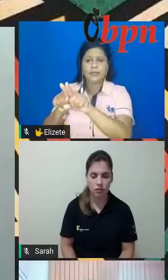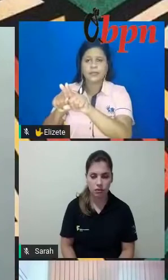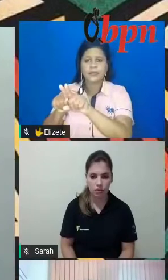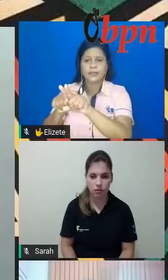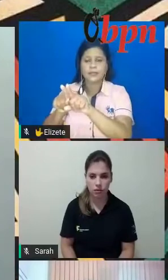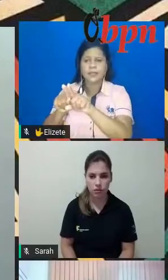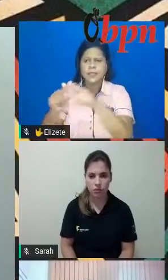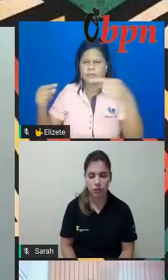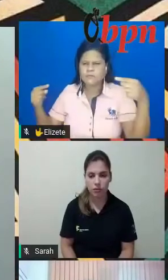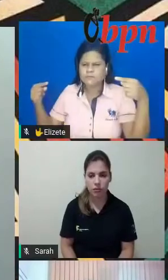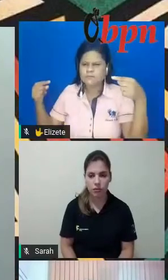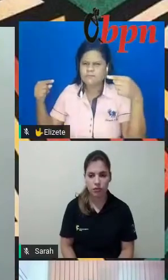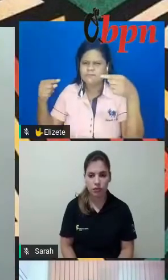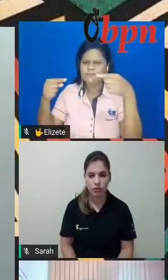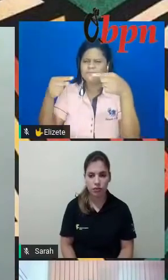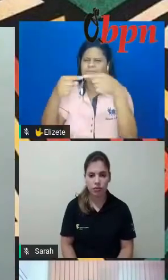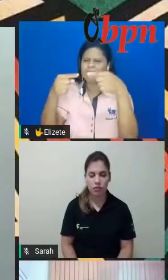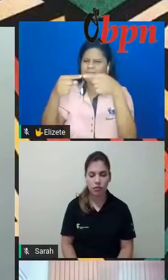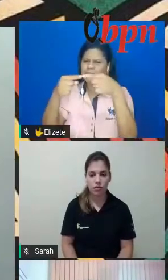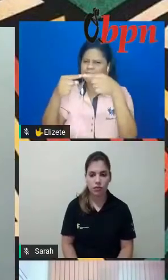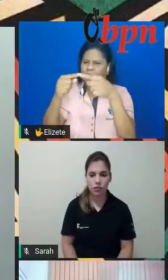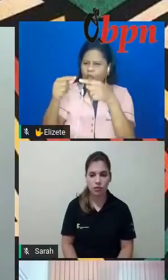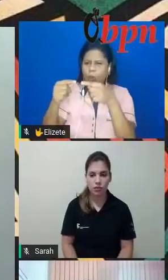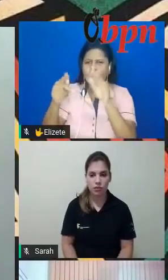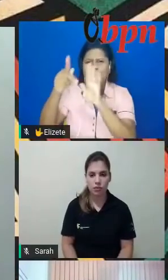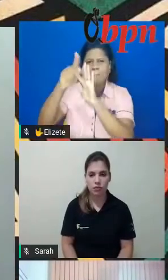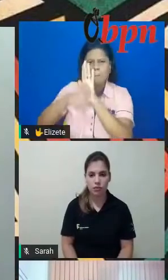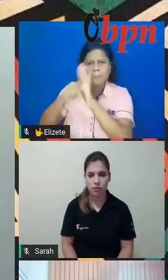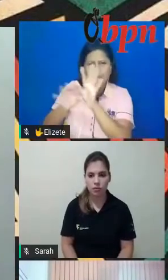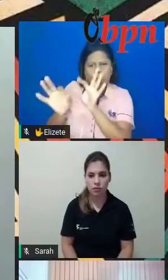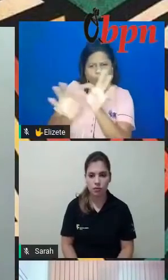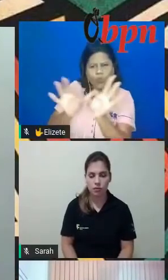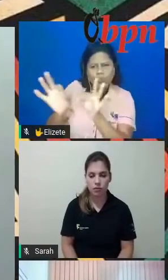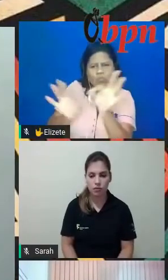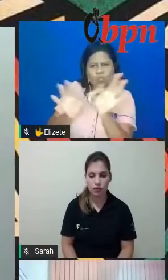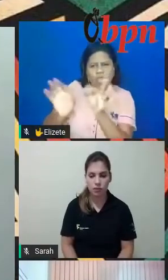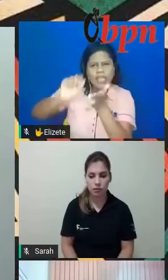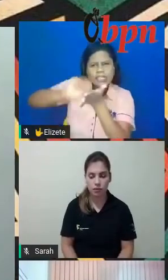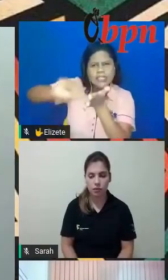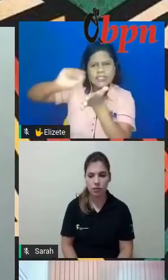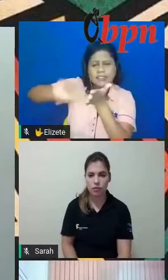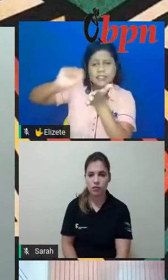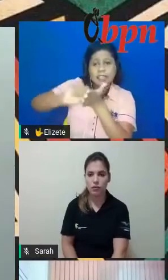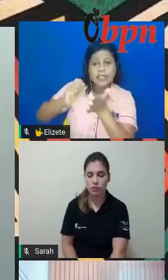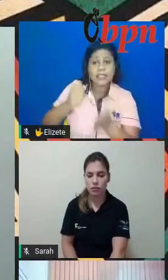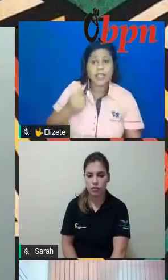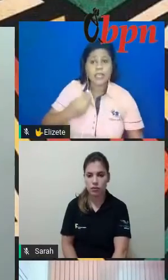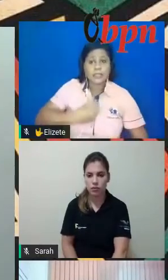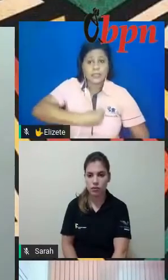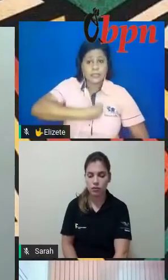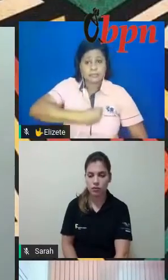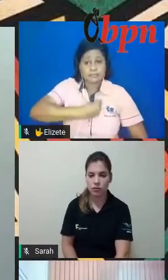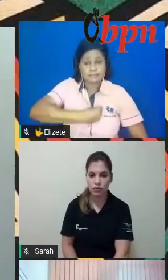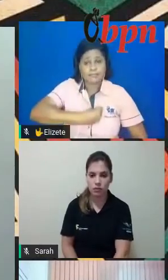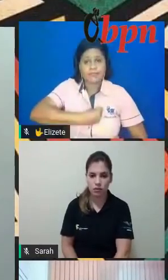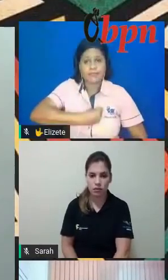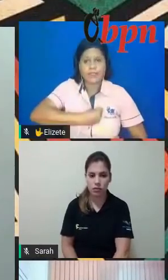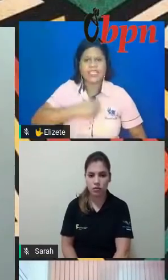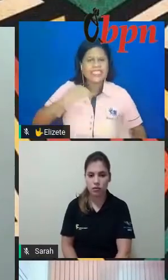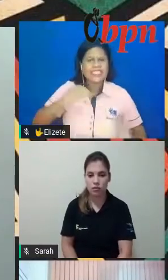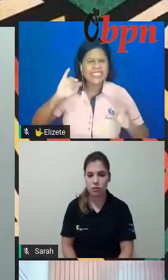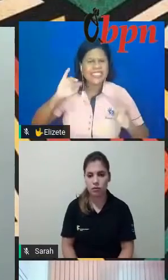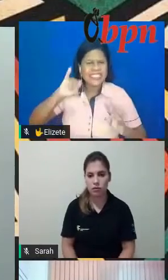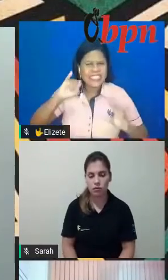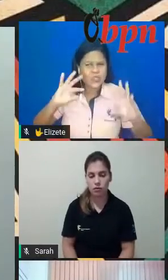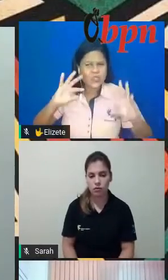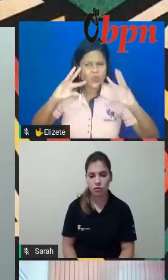de uma escrita de escrevivência, se tudo a pessoa tiver vivido, ora, esse autor